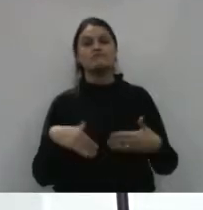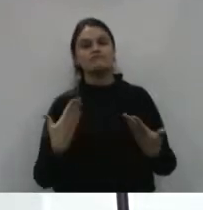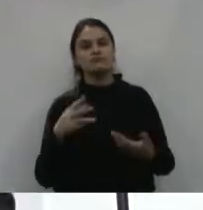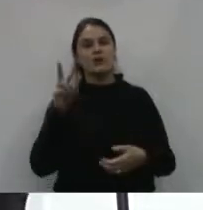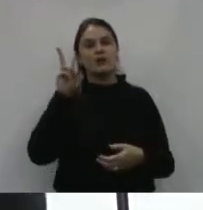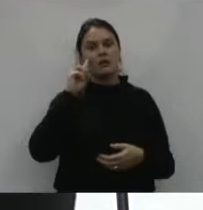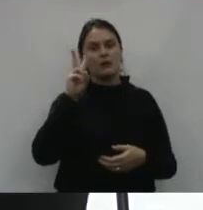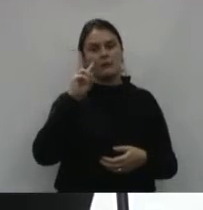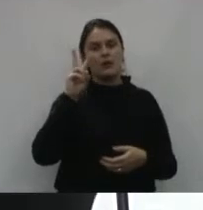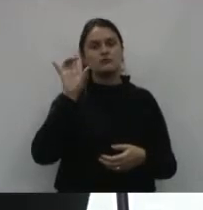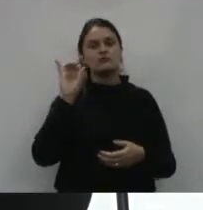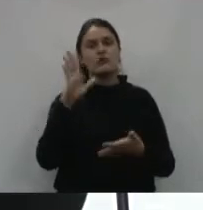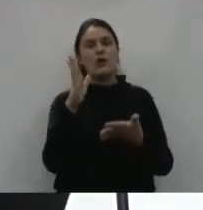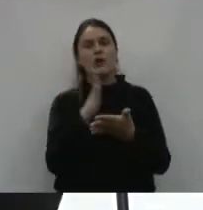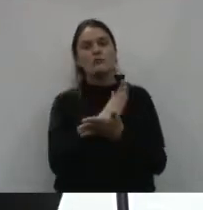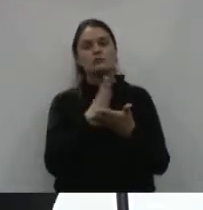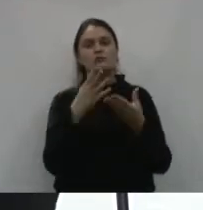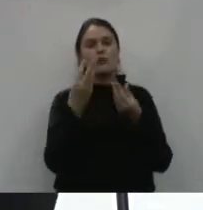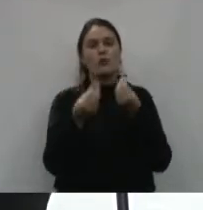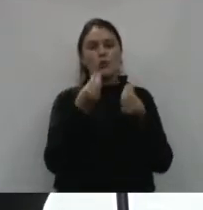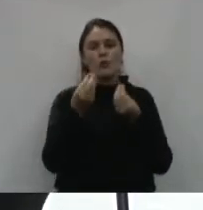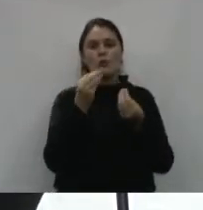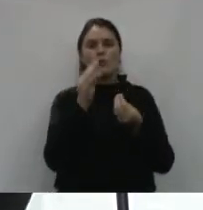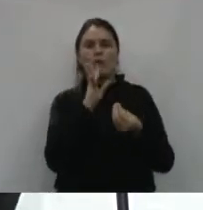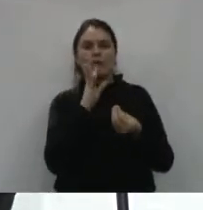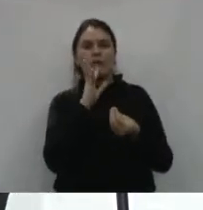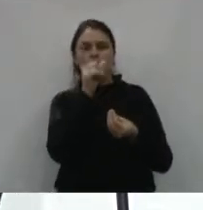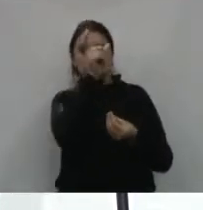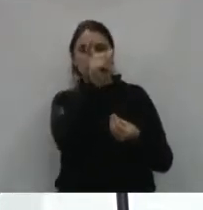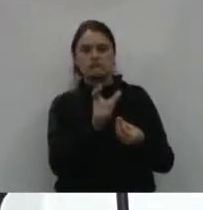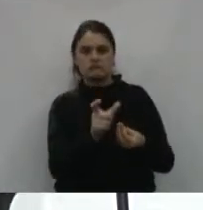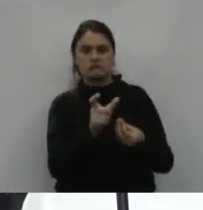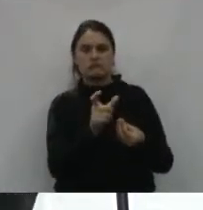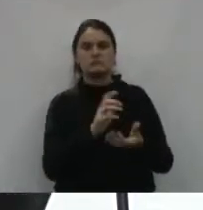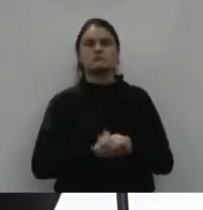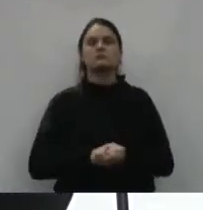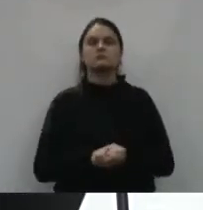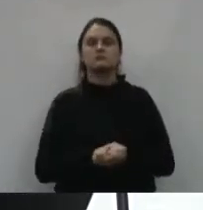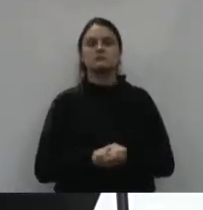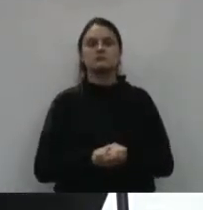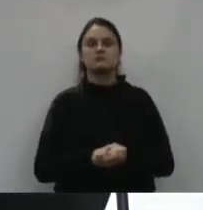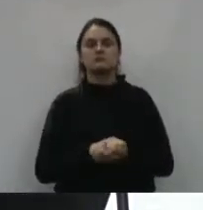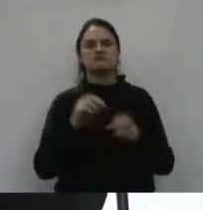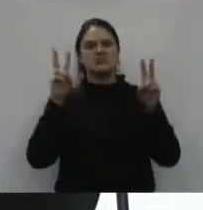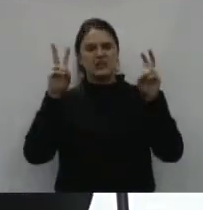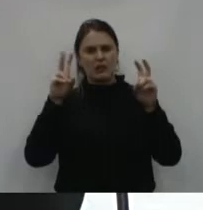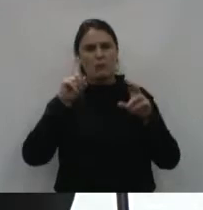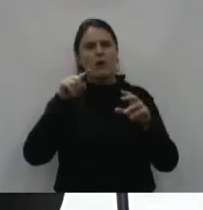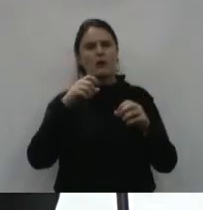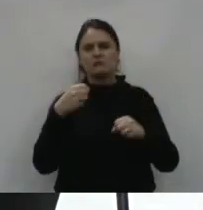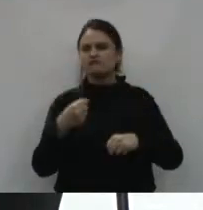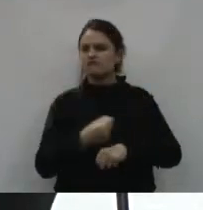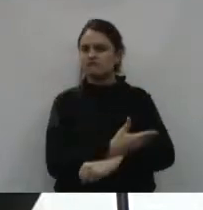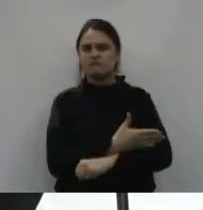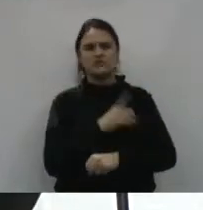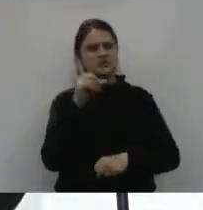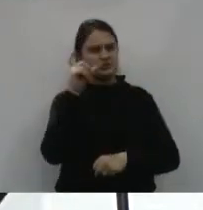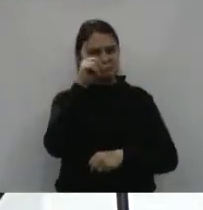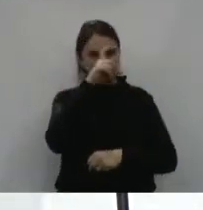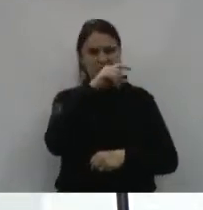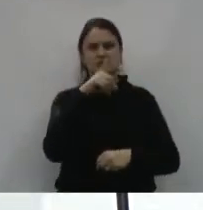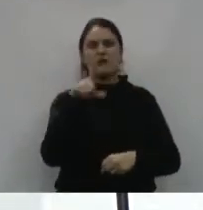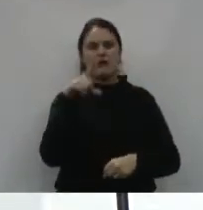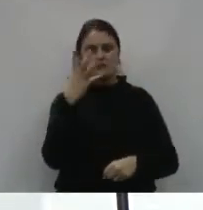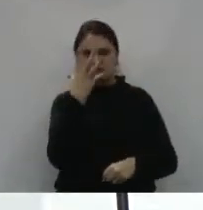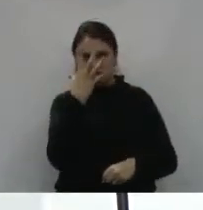então lembrando que essas são apenas algumas formas que temos de de identificar é o assunto é bem complexo